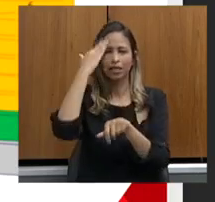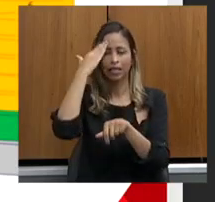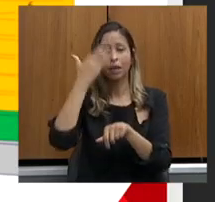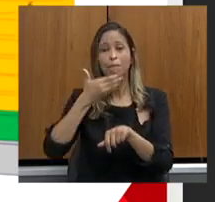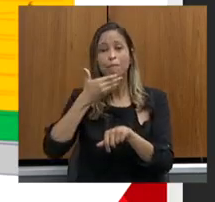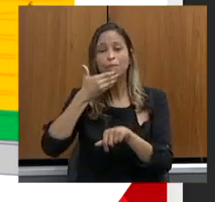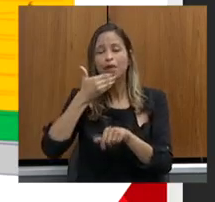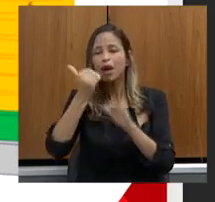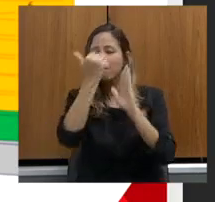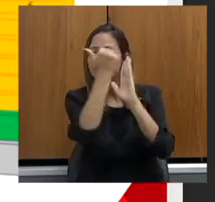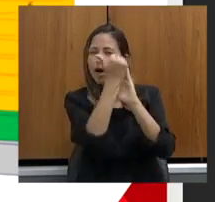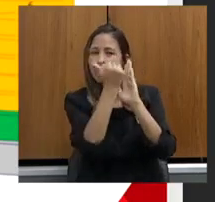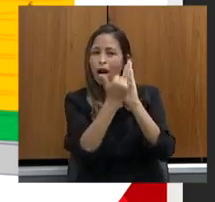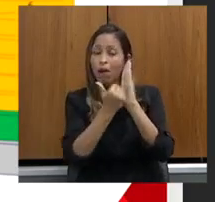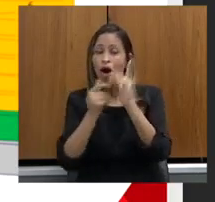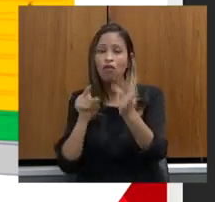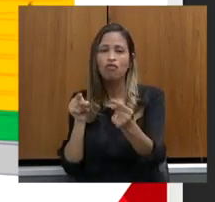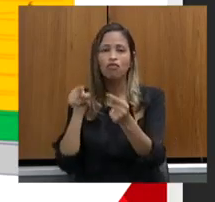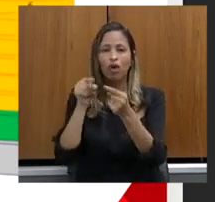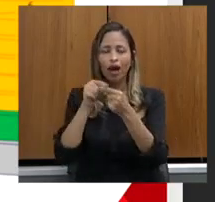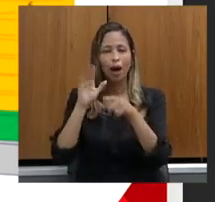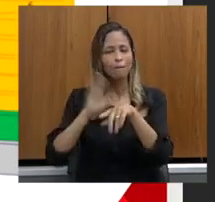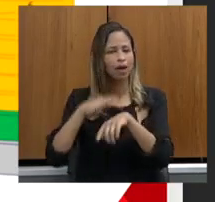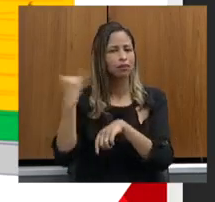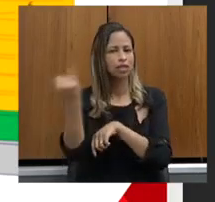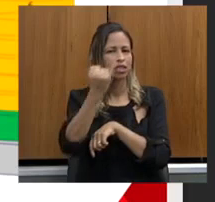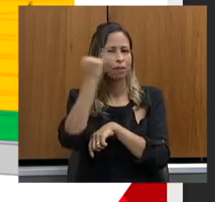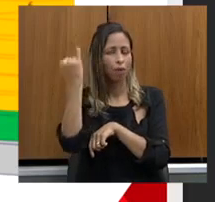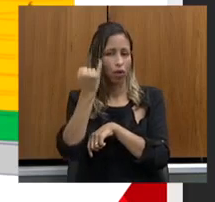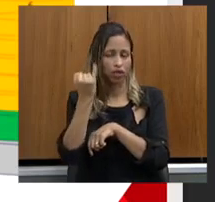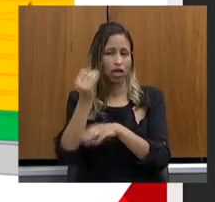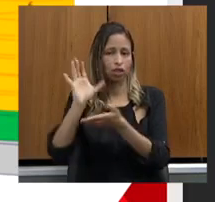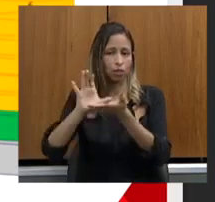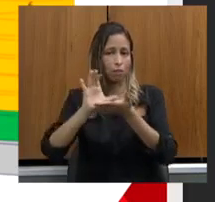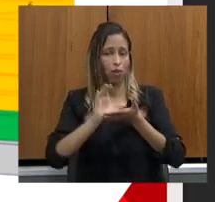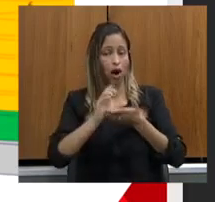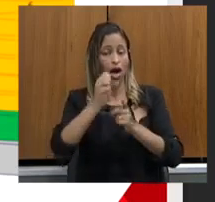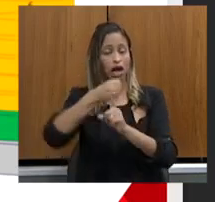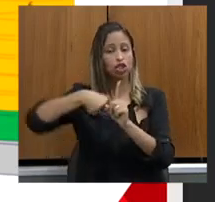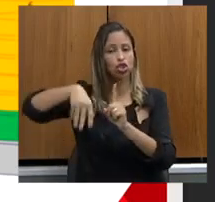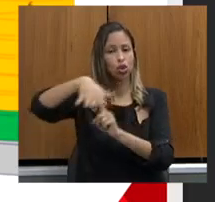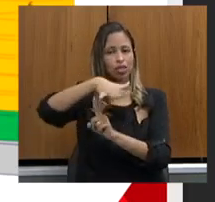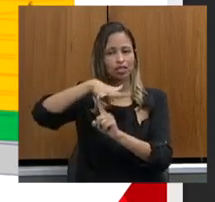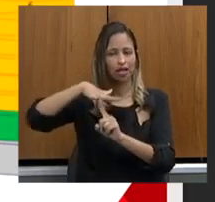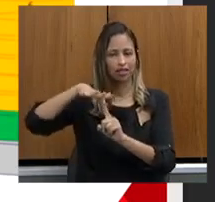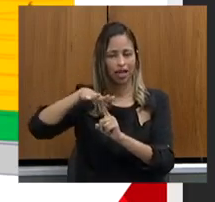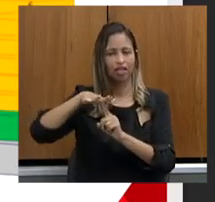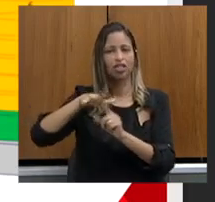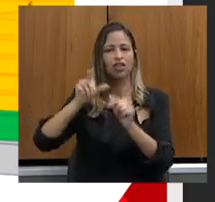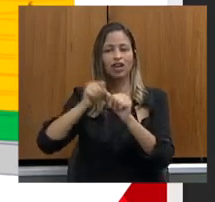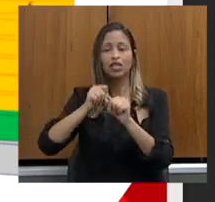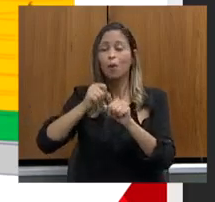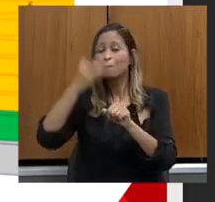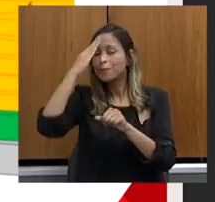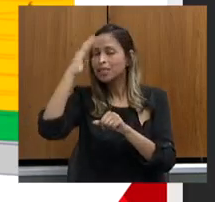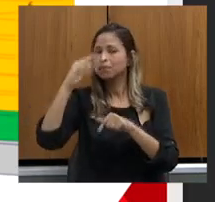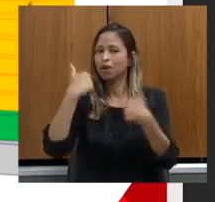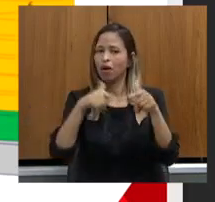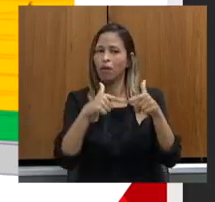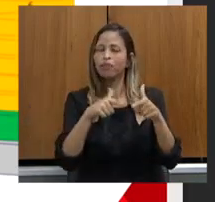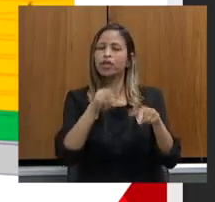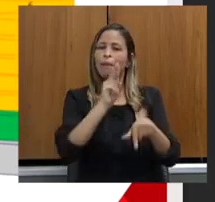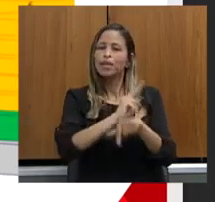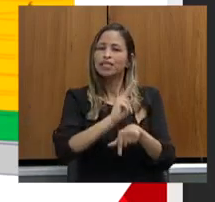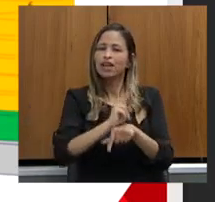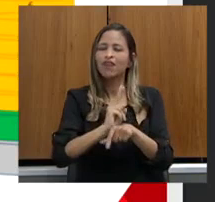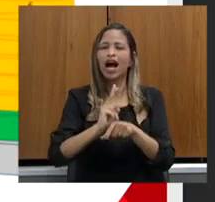de cada órgão focar naquilo que é mais importante para prestação de serviços da sociedade e garantir que os principais serviços sejam